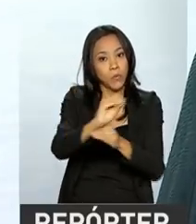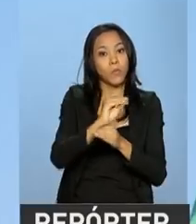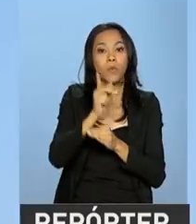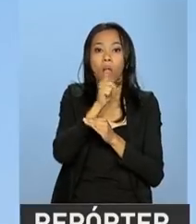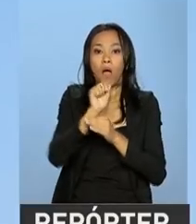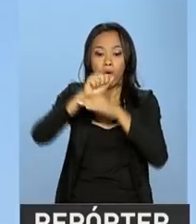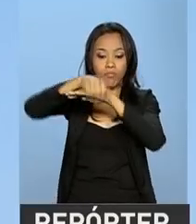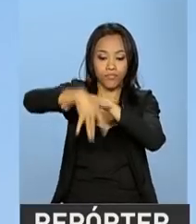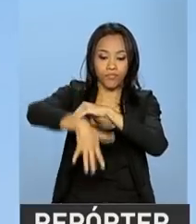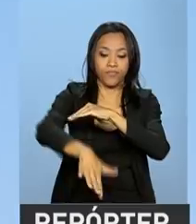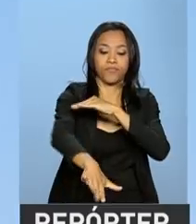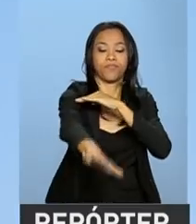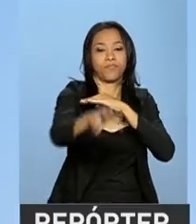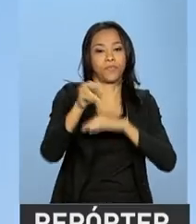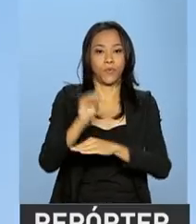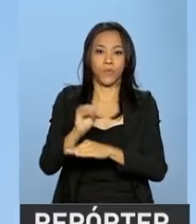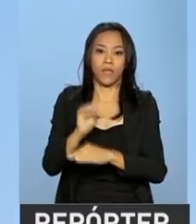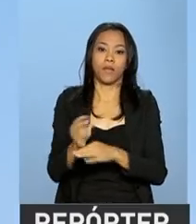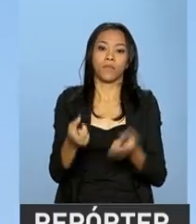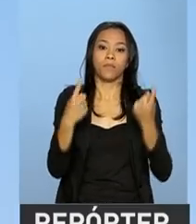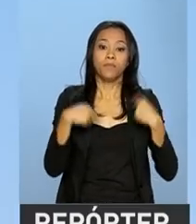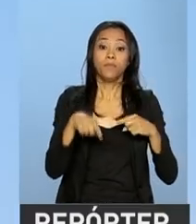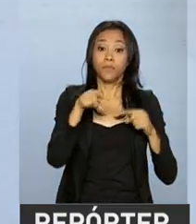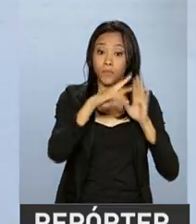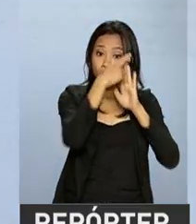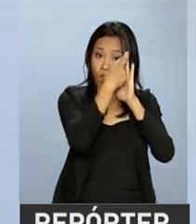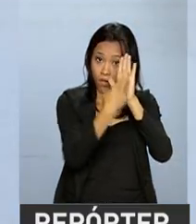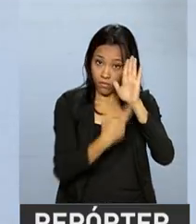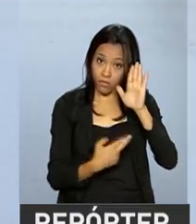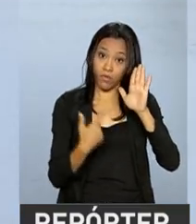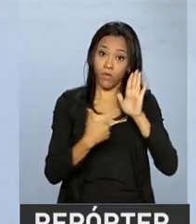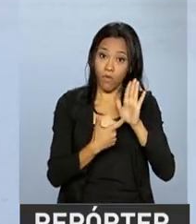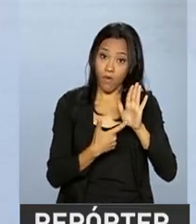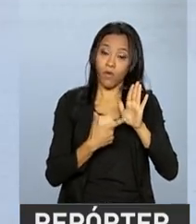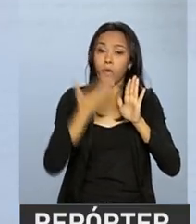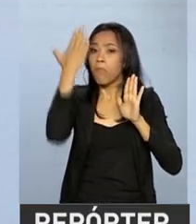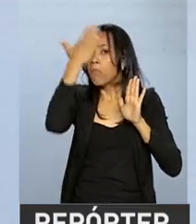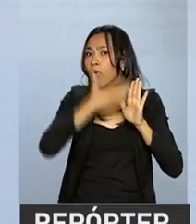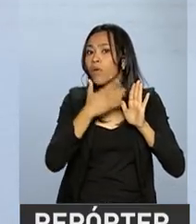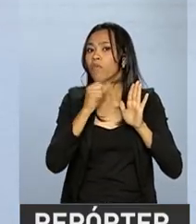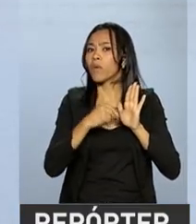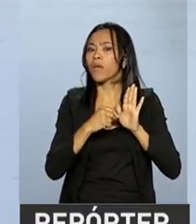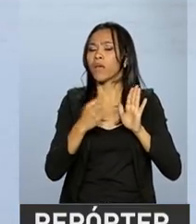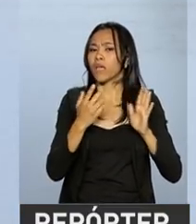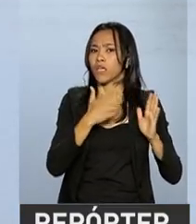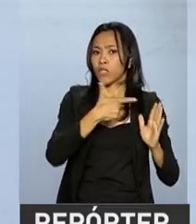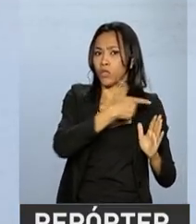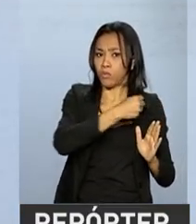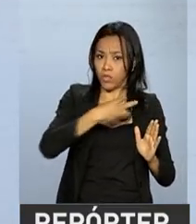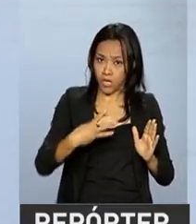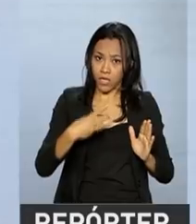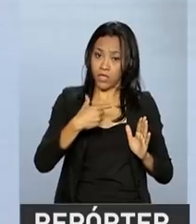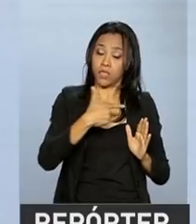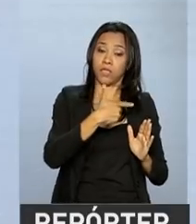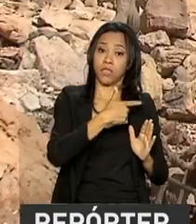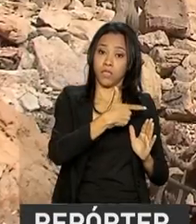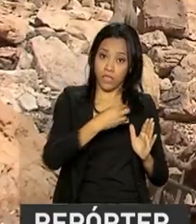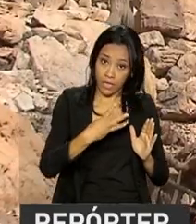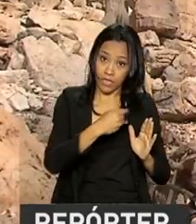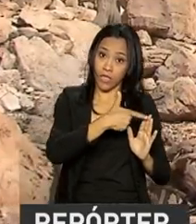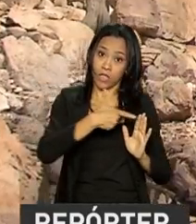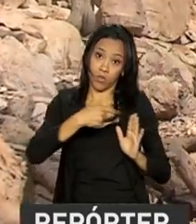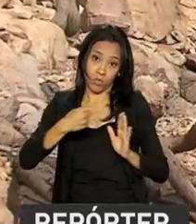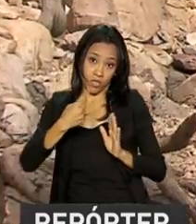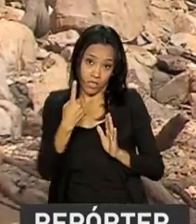mananciais. O relatório da Agência Nacional de Águas mostra, por exemplo, que de 2003 a 2016,